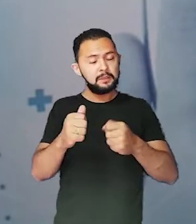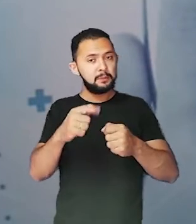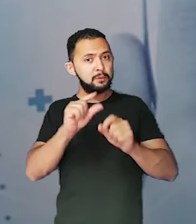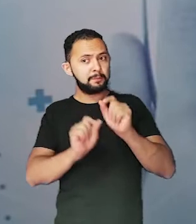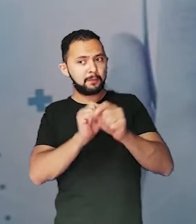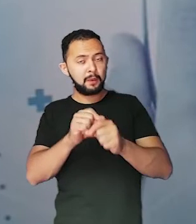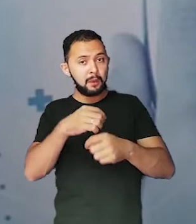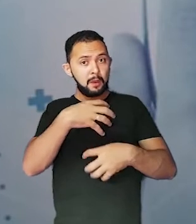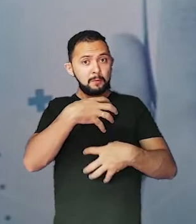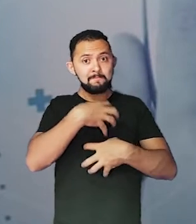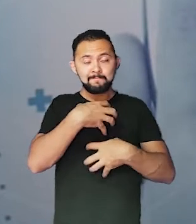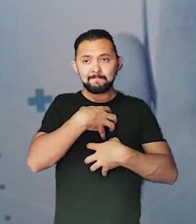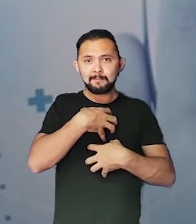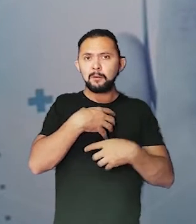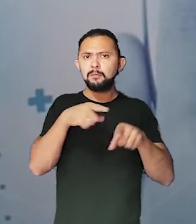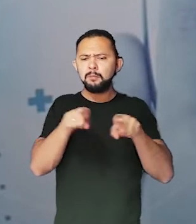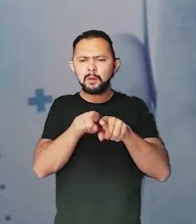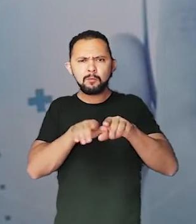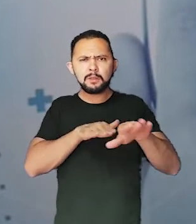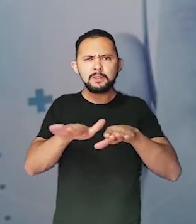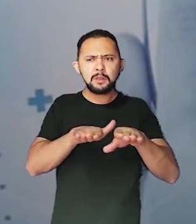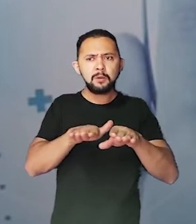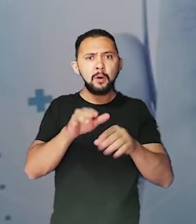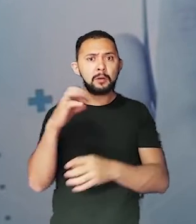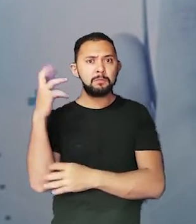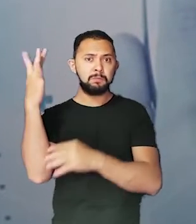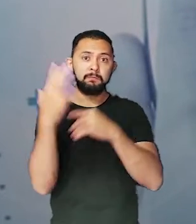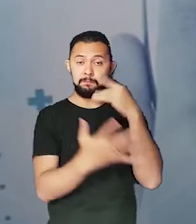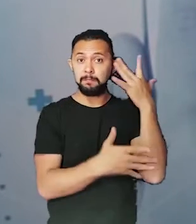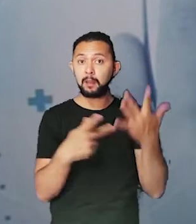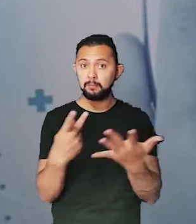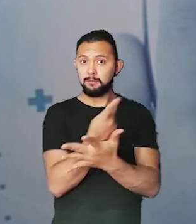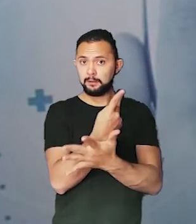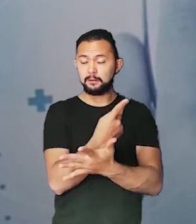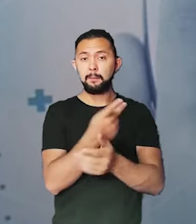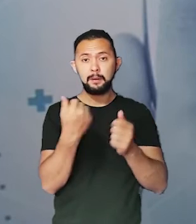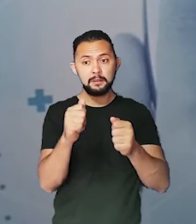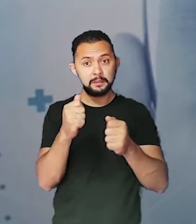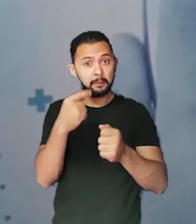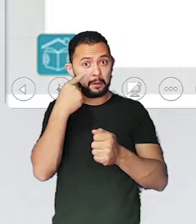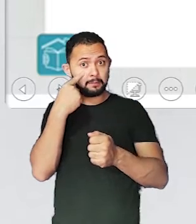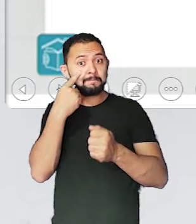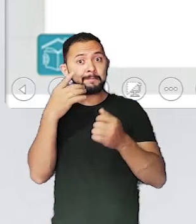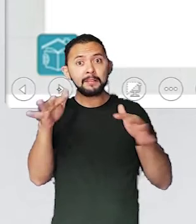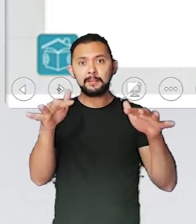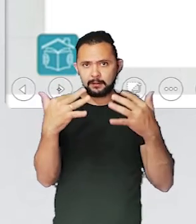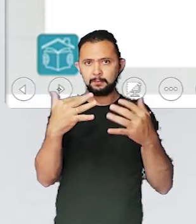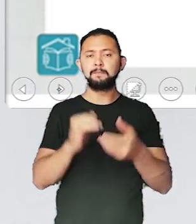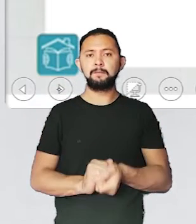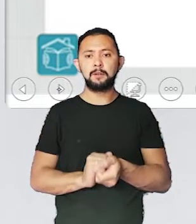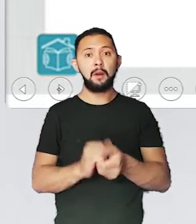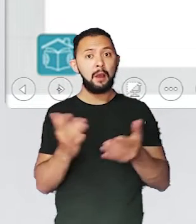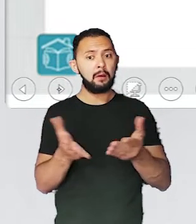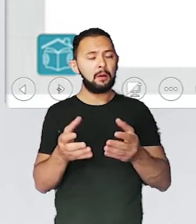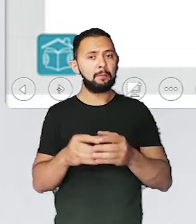um fenômeno da natureza, certo? Então, fiquem ligados em relação a isso, ok? Então, vamos lá. Período